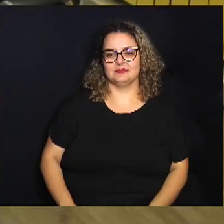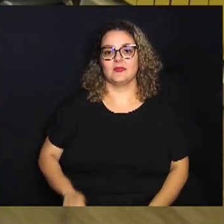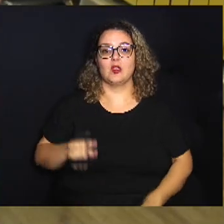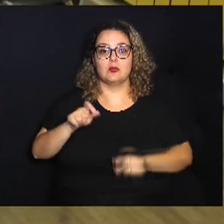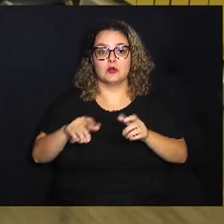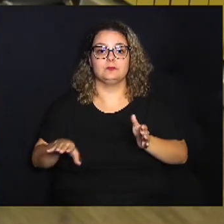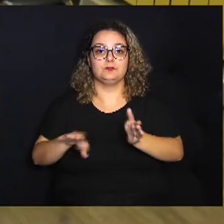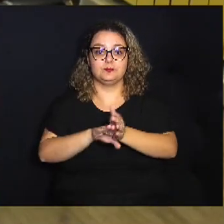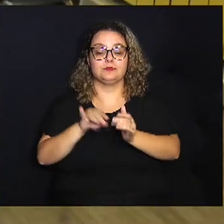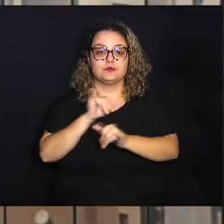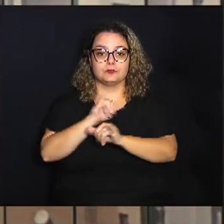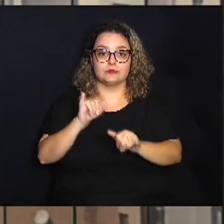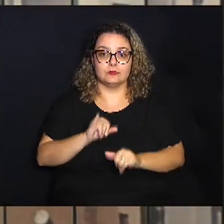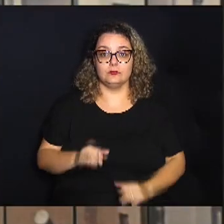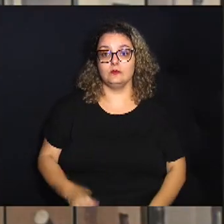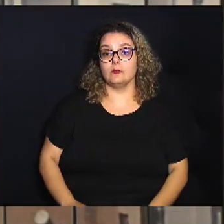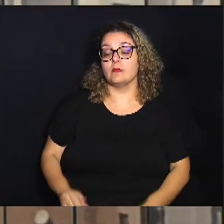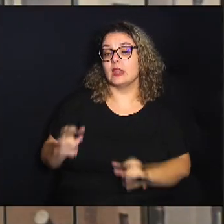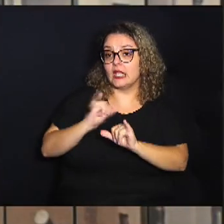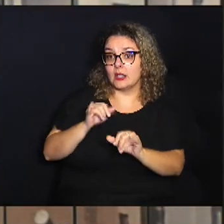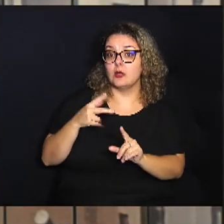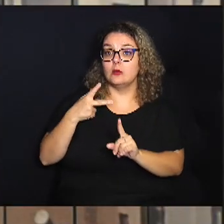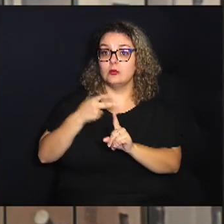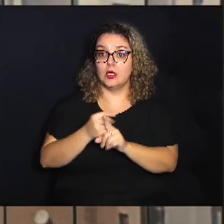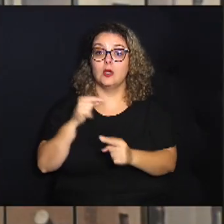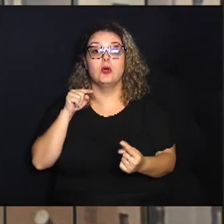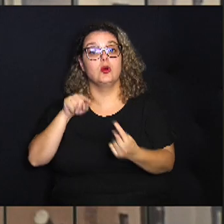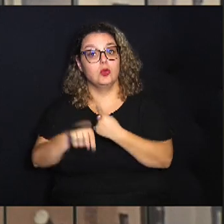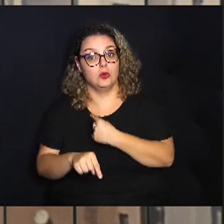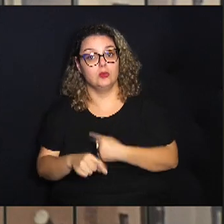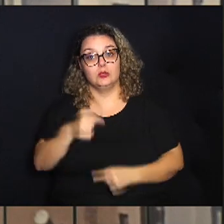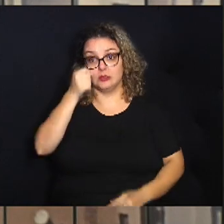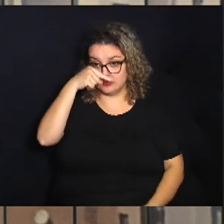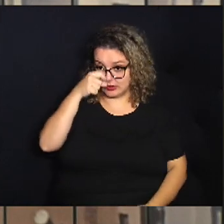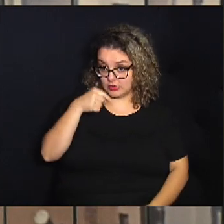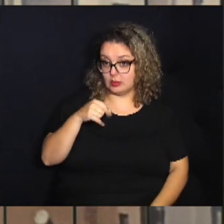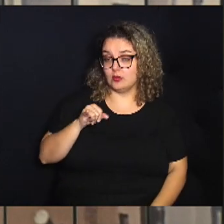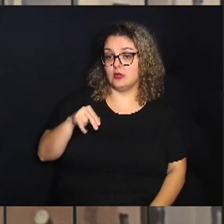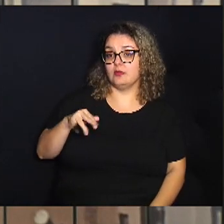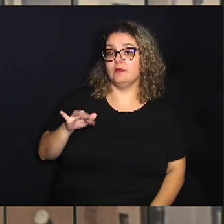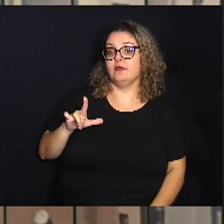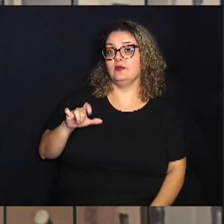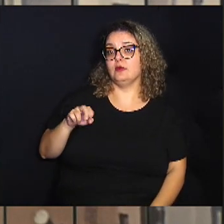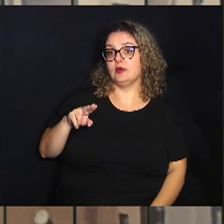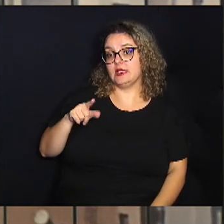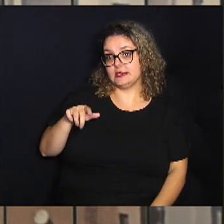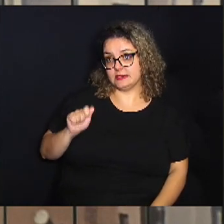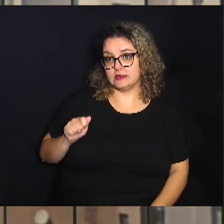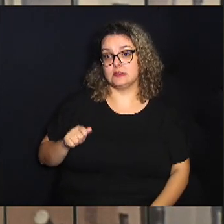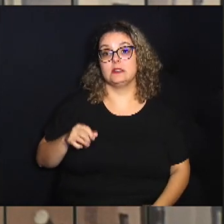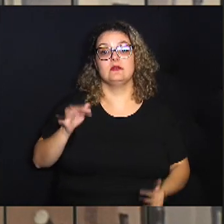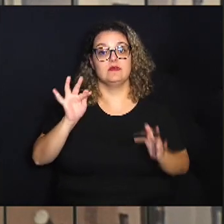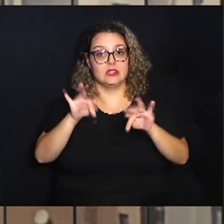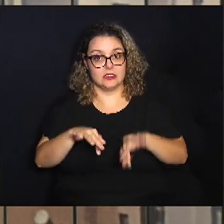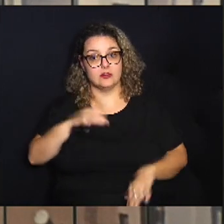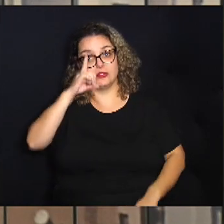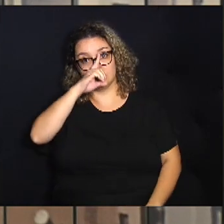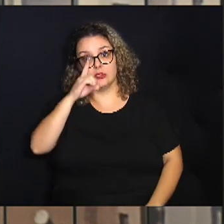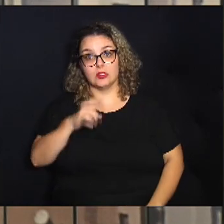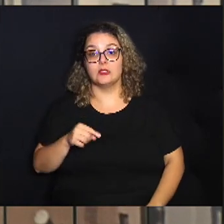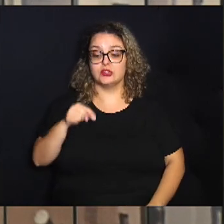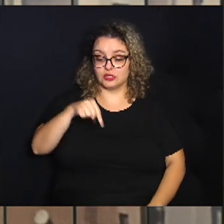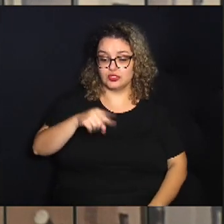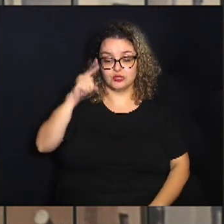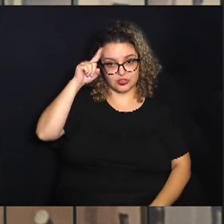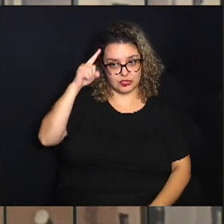aqui da redação, ó, que a campanha de vacinação contra a gripe, contra a influenza, termina neste domingo, agora dia 14. Neste